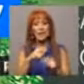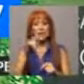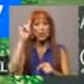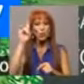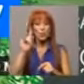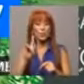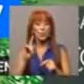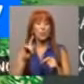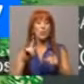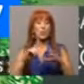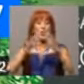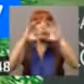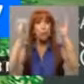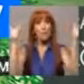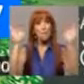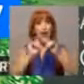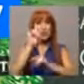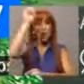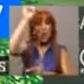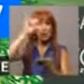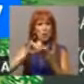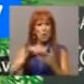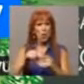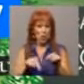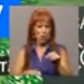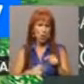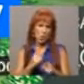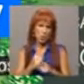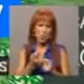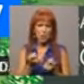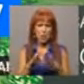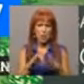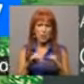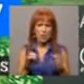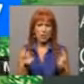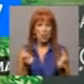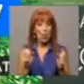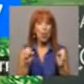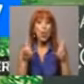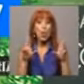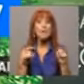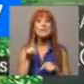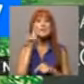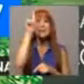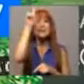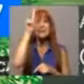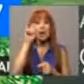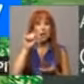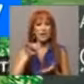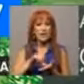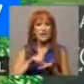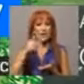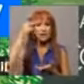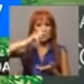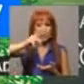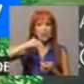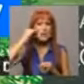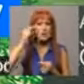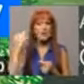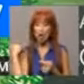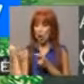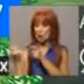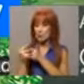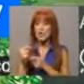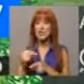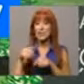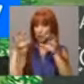mais nebulosidade nas regiões do Norte e Centro, apesar do Sul ainda continuar pouco nublado ao limpo. Nessas regiões do Norte e Centro, em especial no litoral, teremos